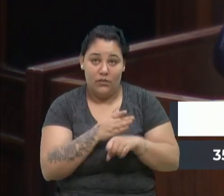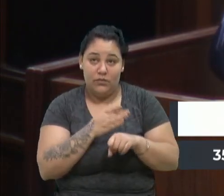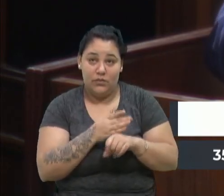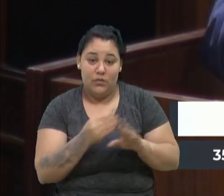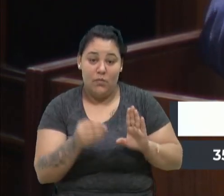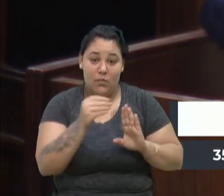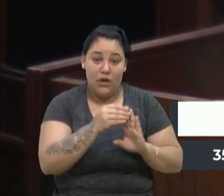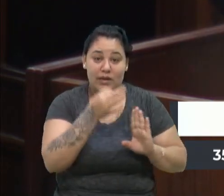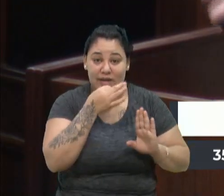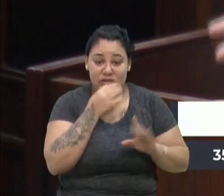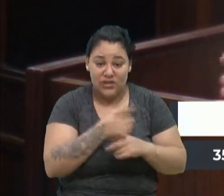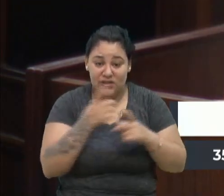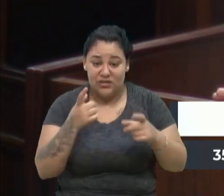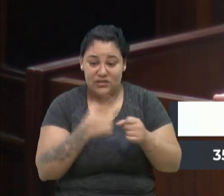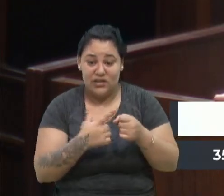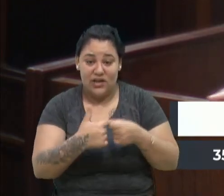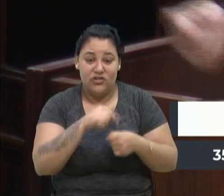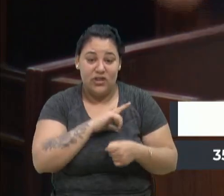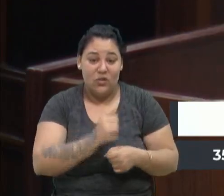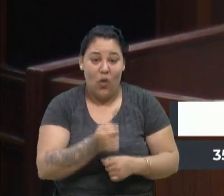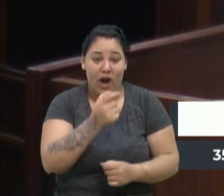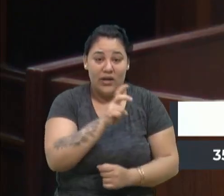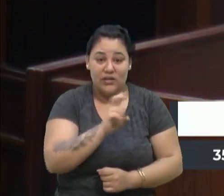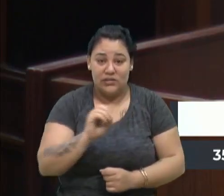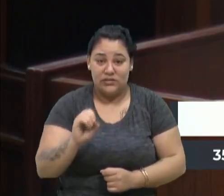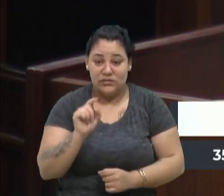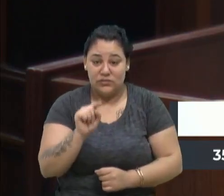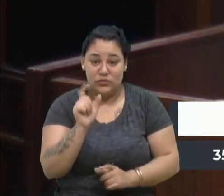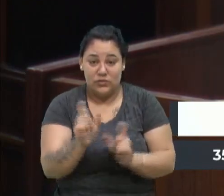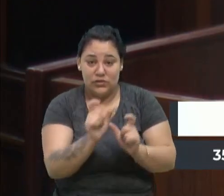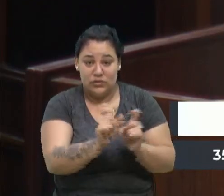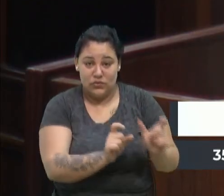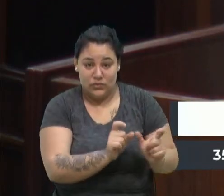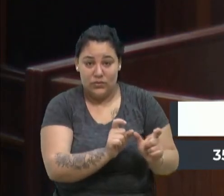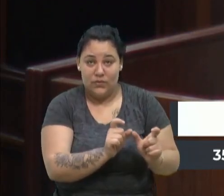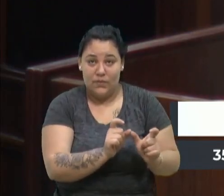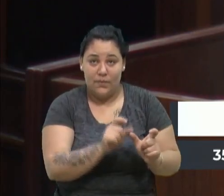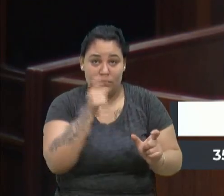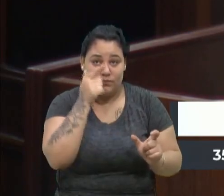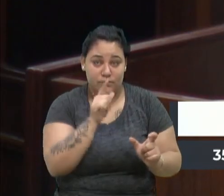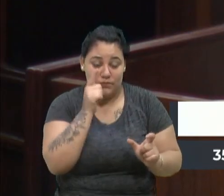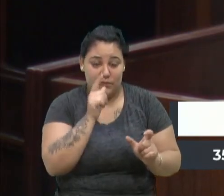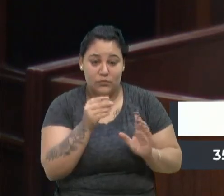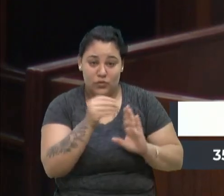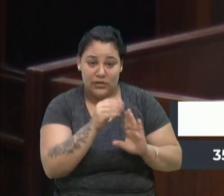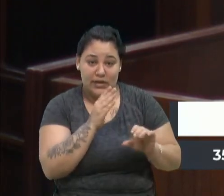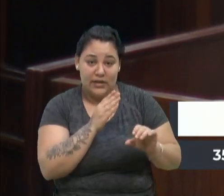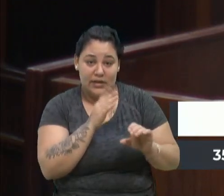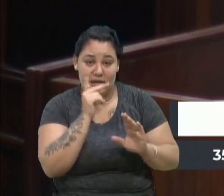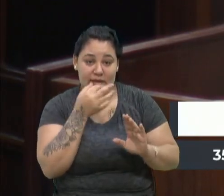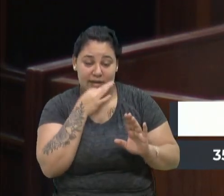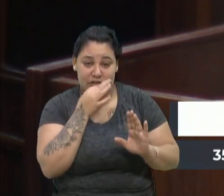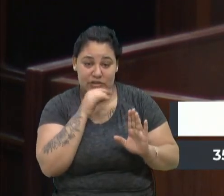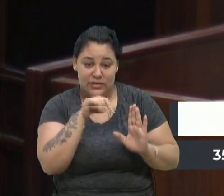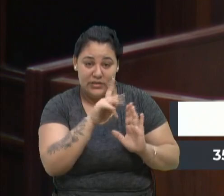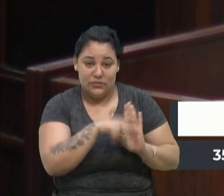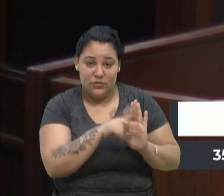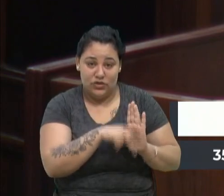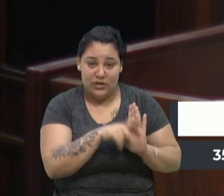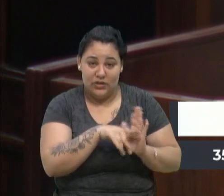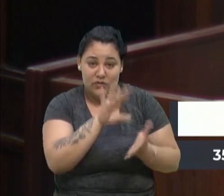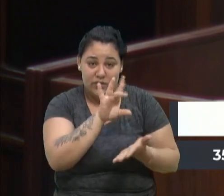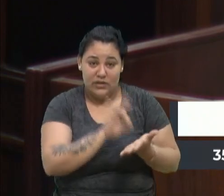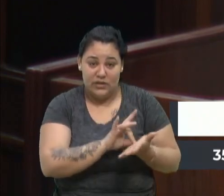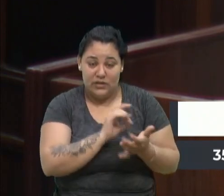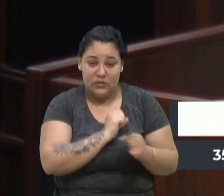Caxias do Sul tem cerca de 500 mil habitantes, conseguimos colocar Caxias do Sul, presidente, nesse projeto a ser estabelecido a partir do ano